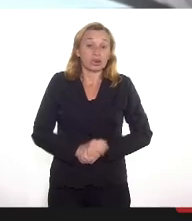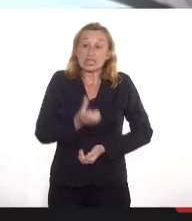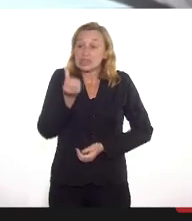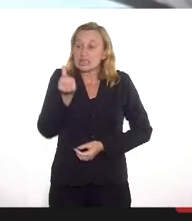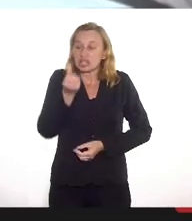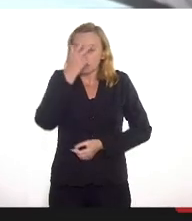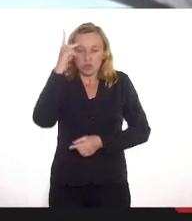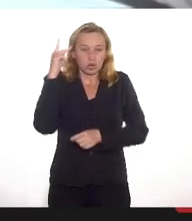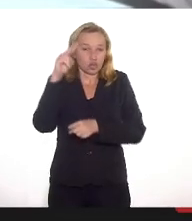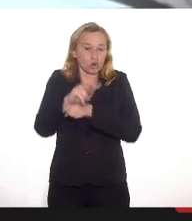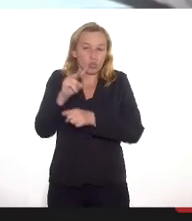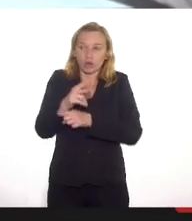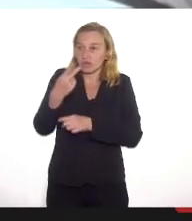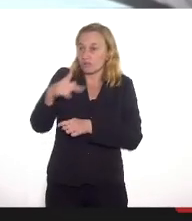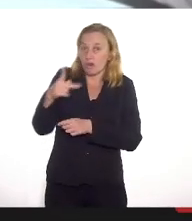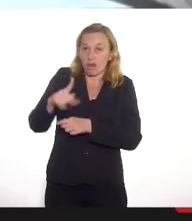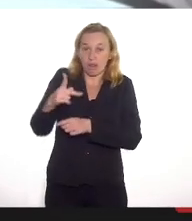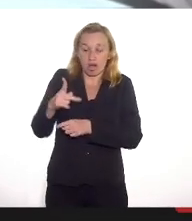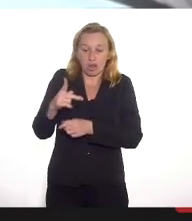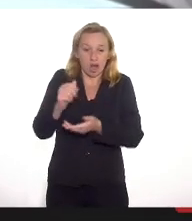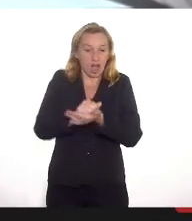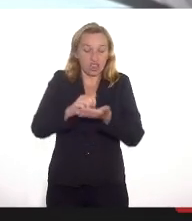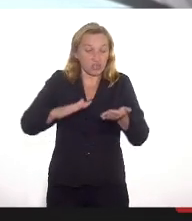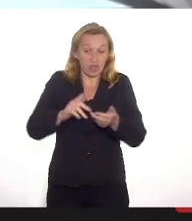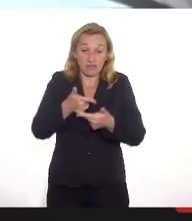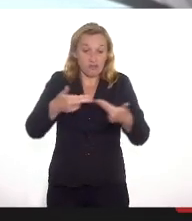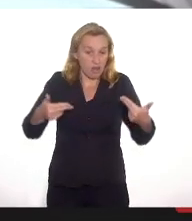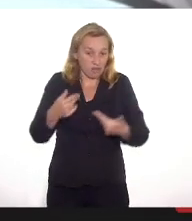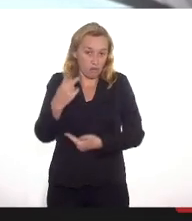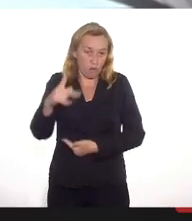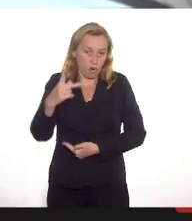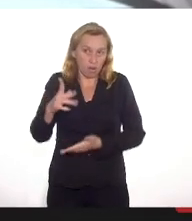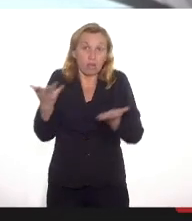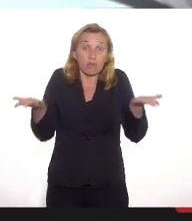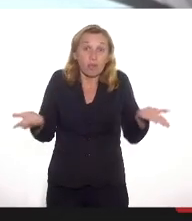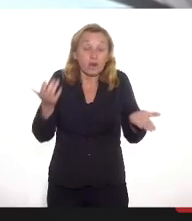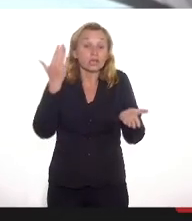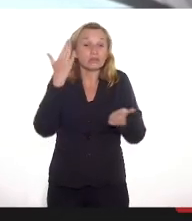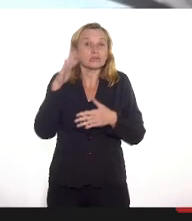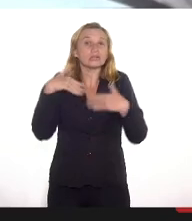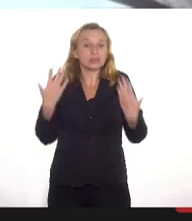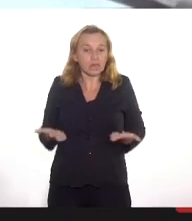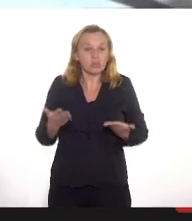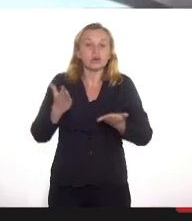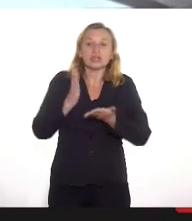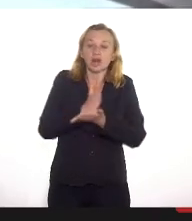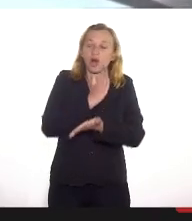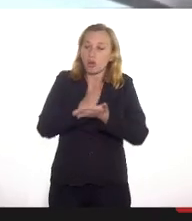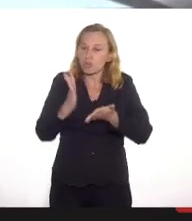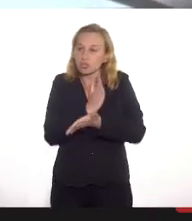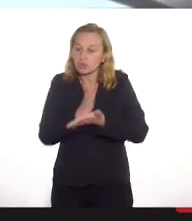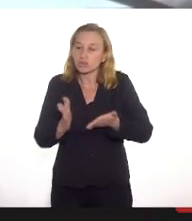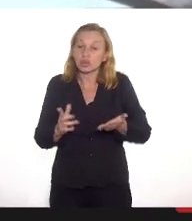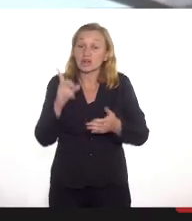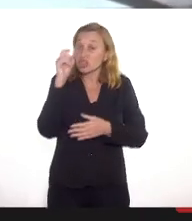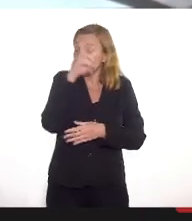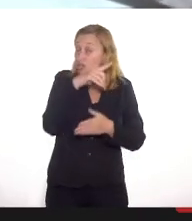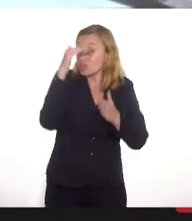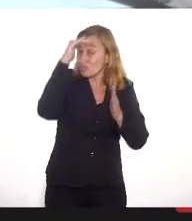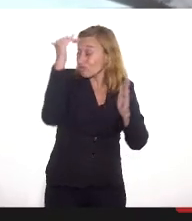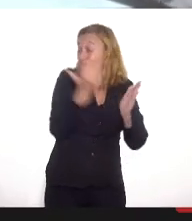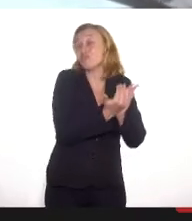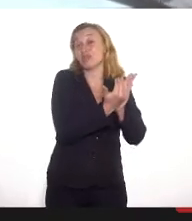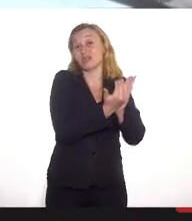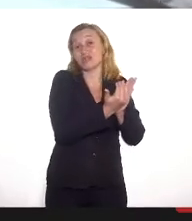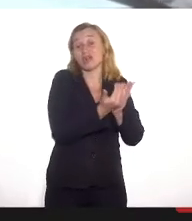seis cuidadores nele faça diversas atividades correta tá aqui é Existem algumas estão muito difíceis de serem cumpridas